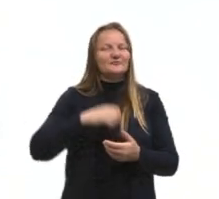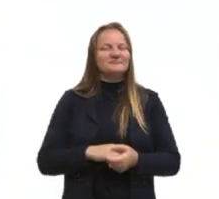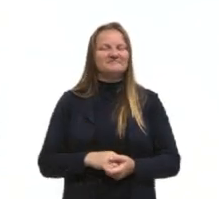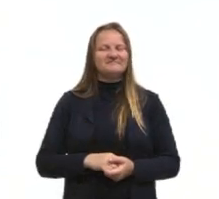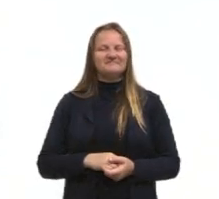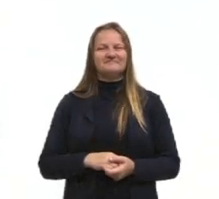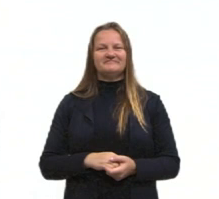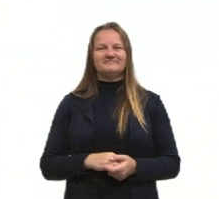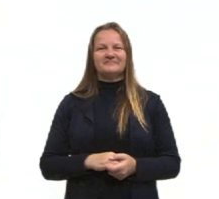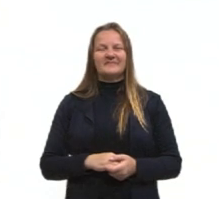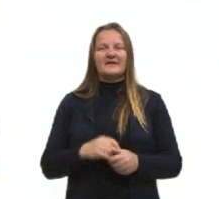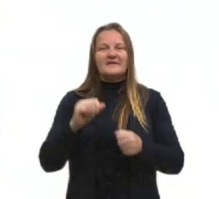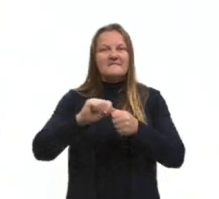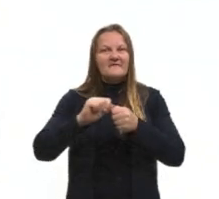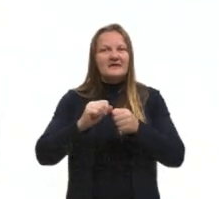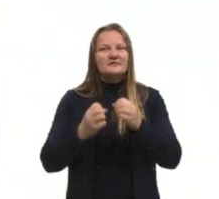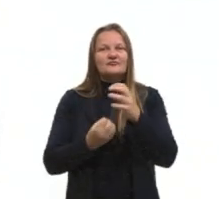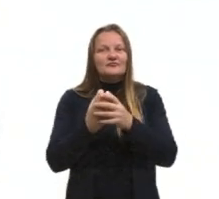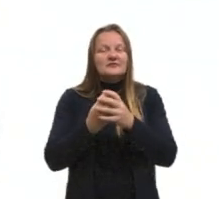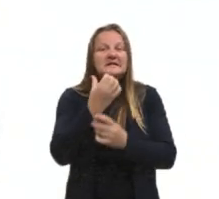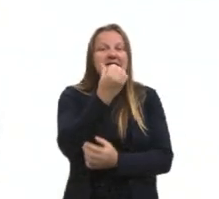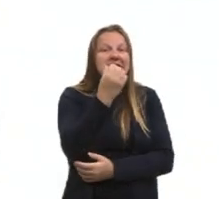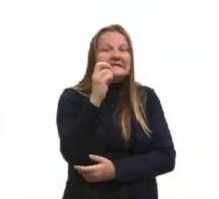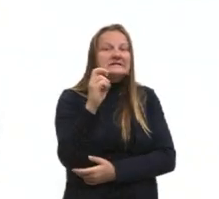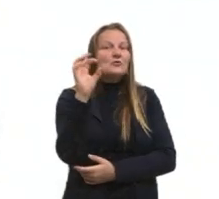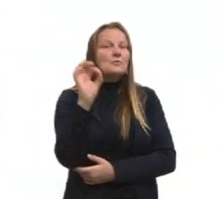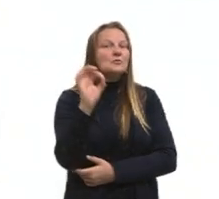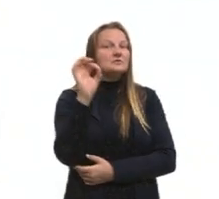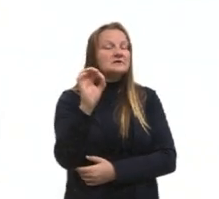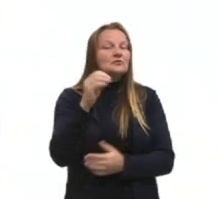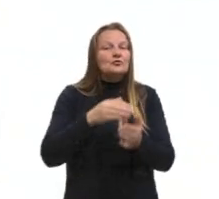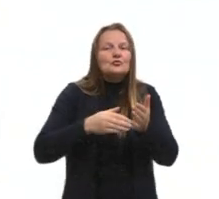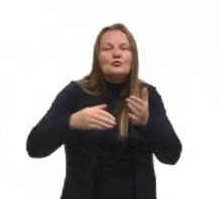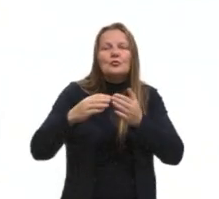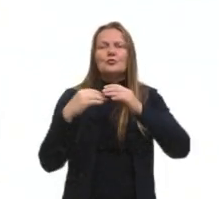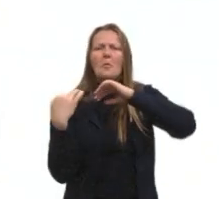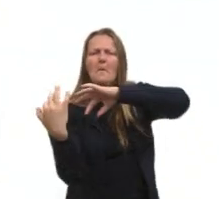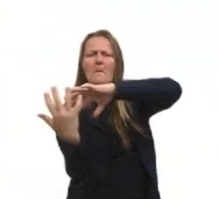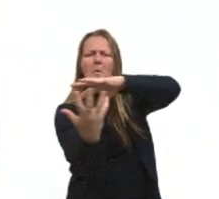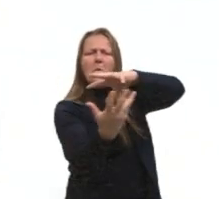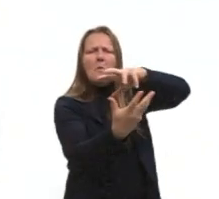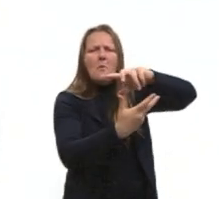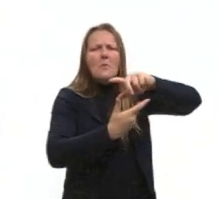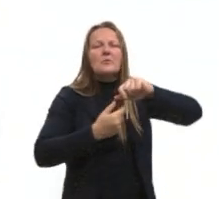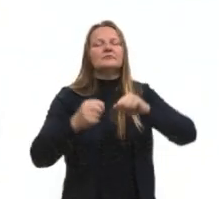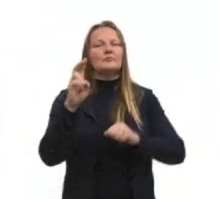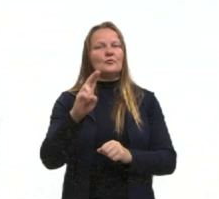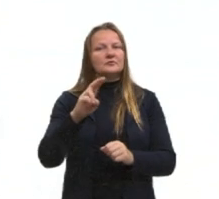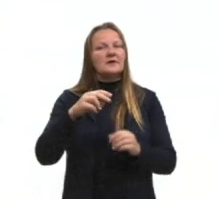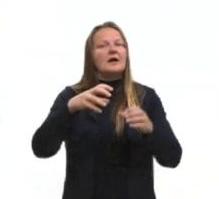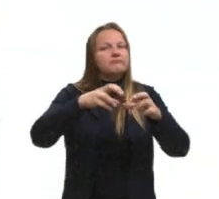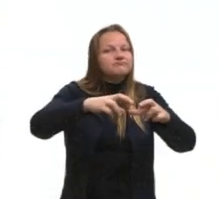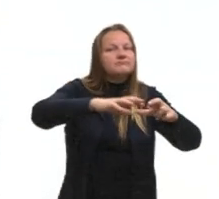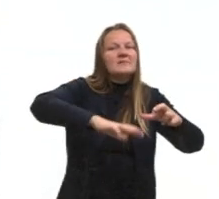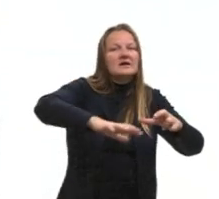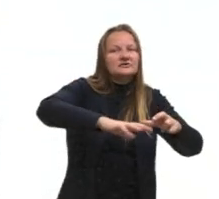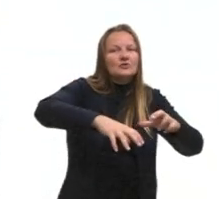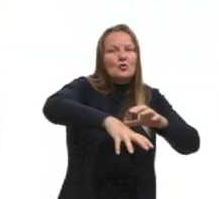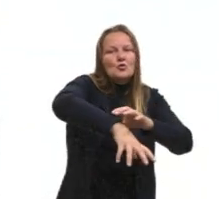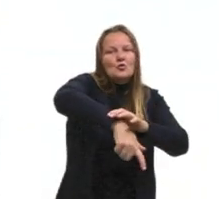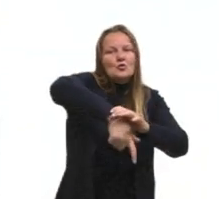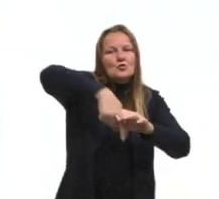é uma região que 65% do petróleo Mundial tá gurizada sai dessa região